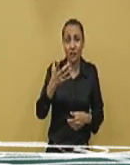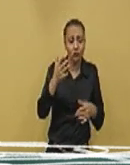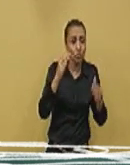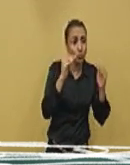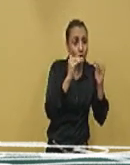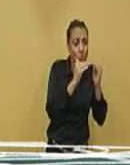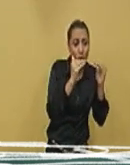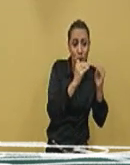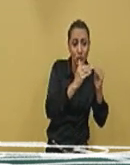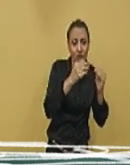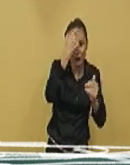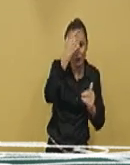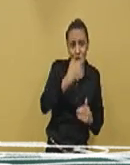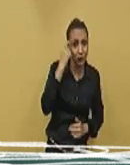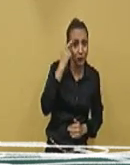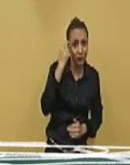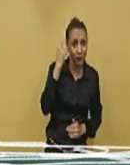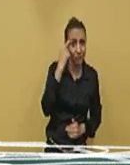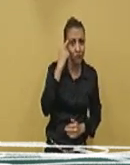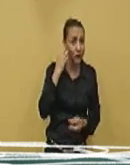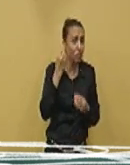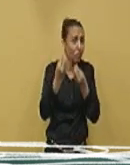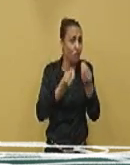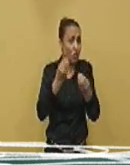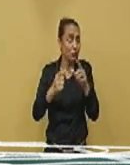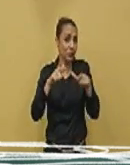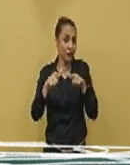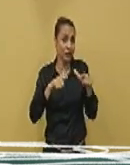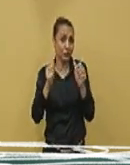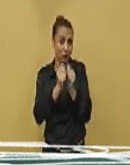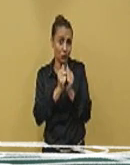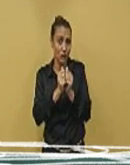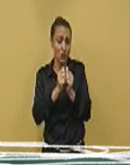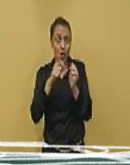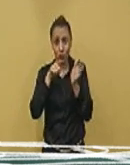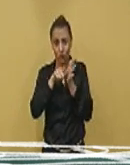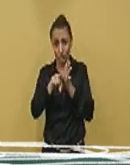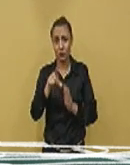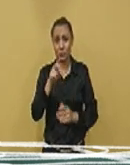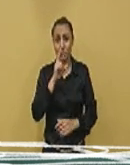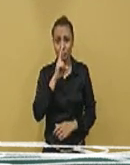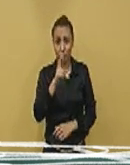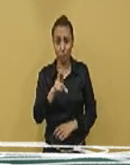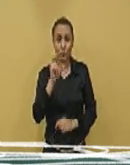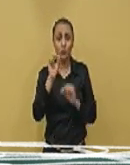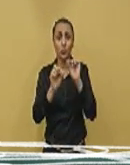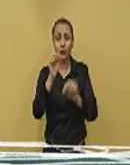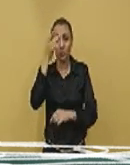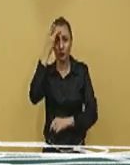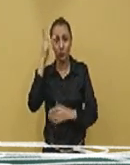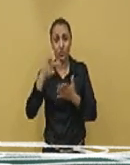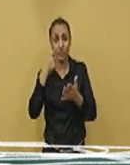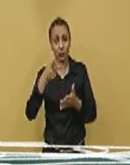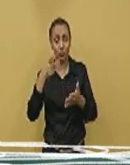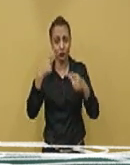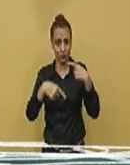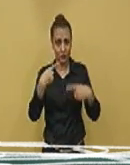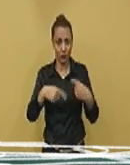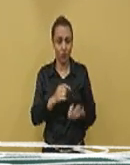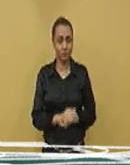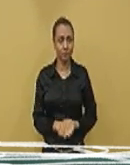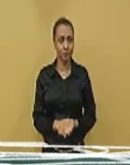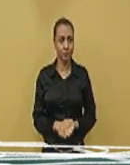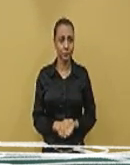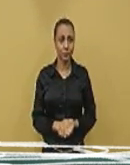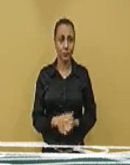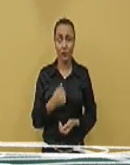de universidade. Né? Isso estou respondendo uma colocação que foi colocada no outro debate. Eu